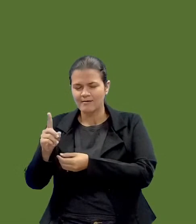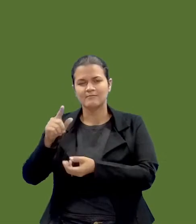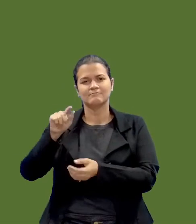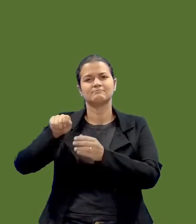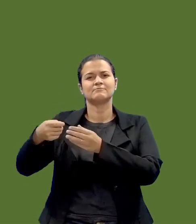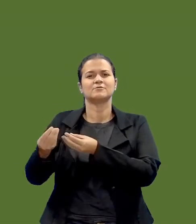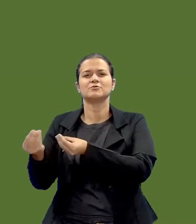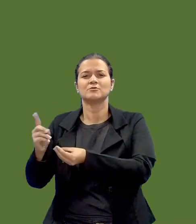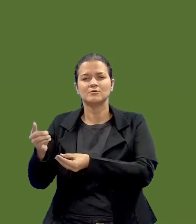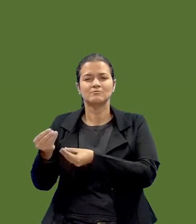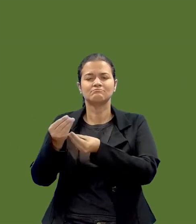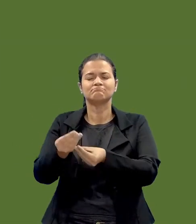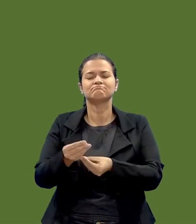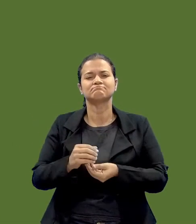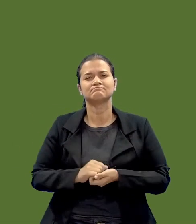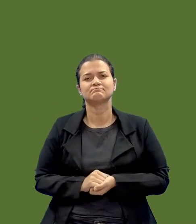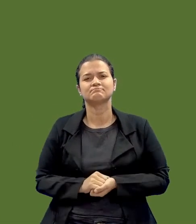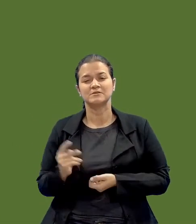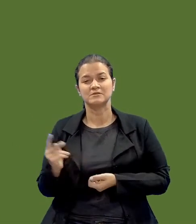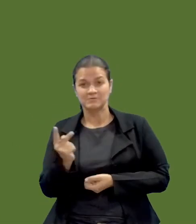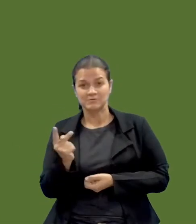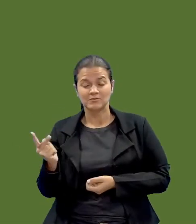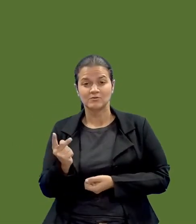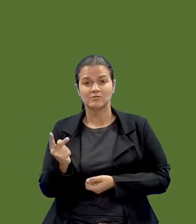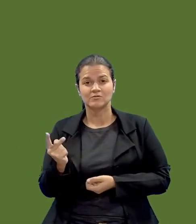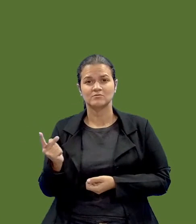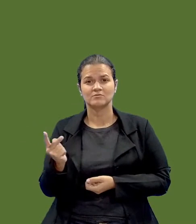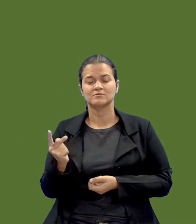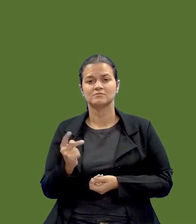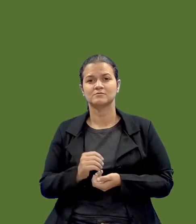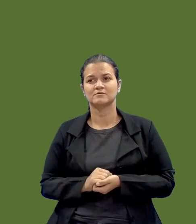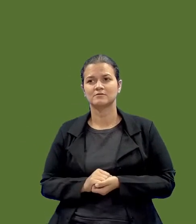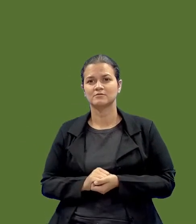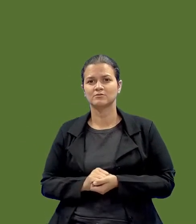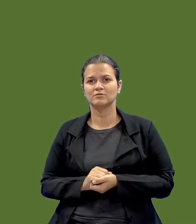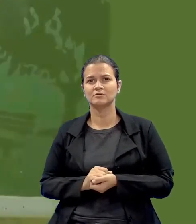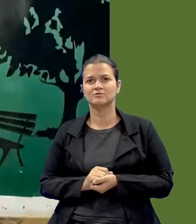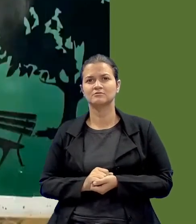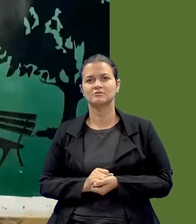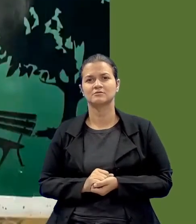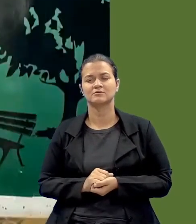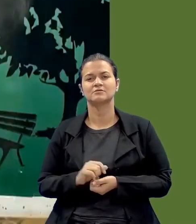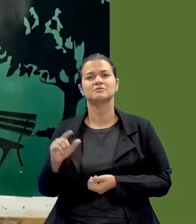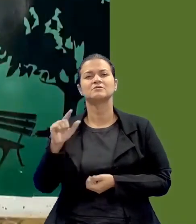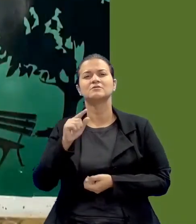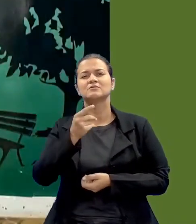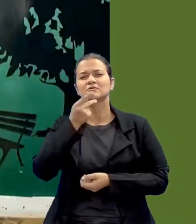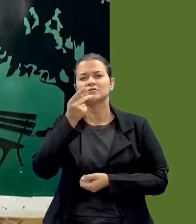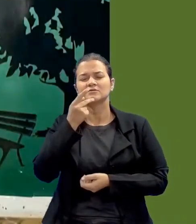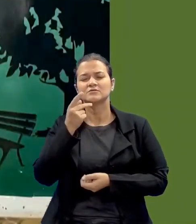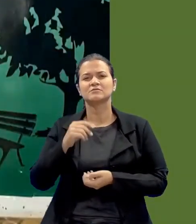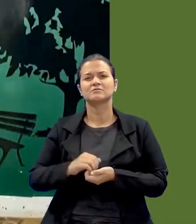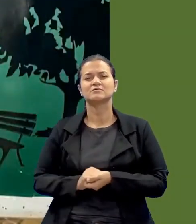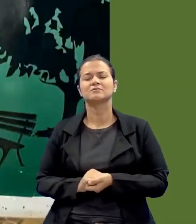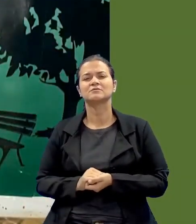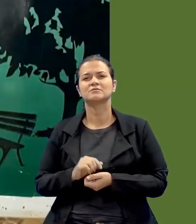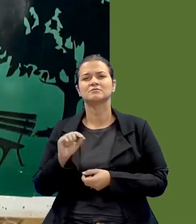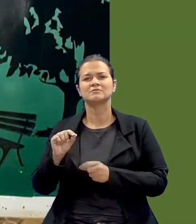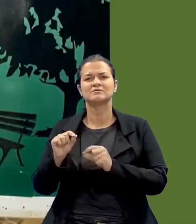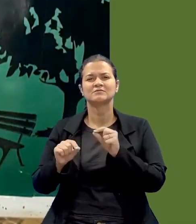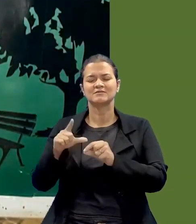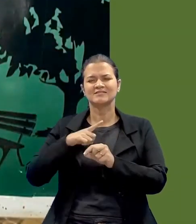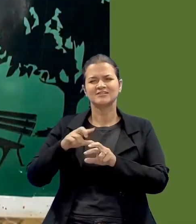passava para ela, ia ter um tratamento e buscava de, e às vezes, nem estava no papel de ação,